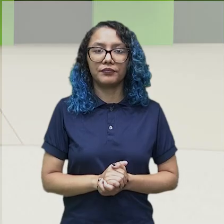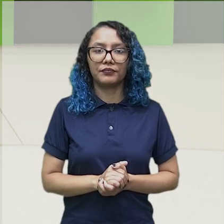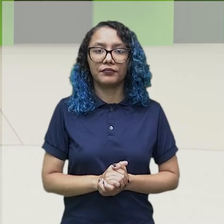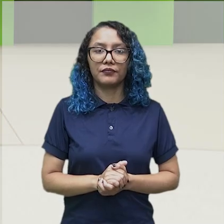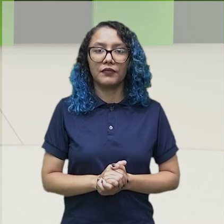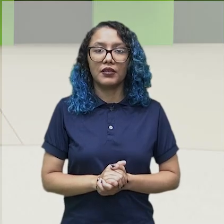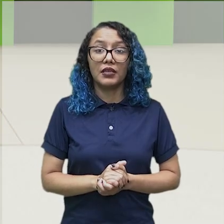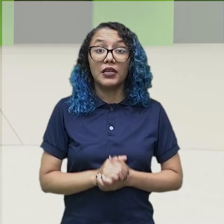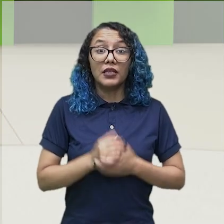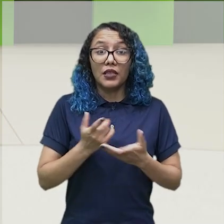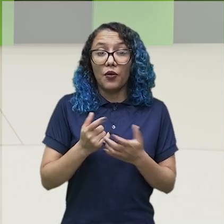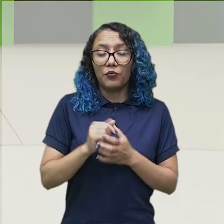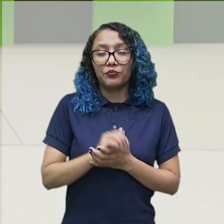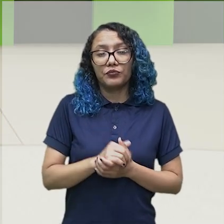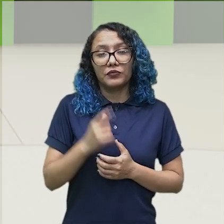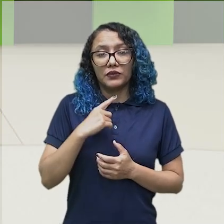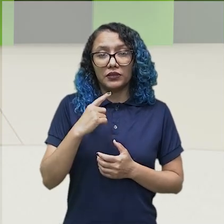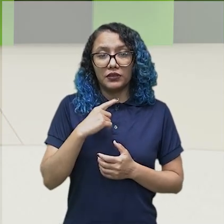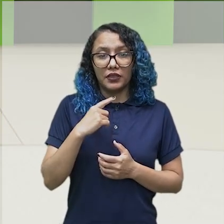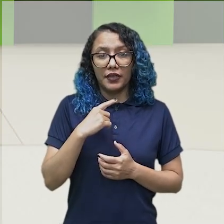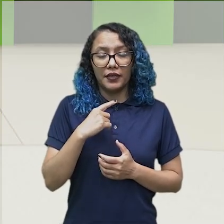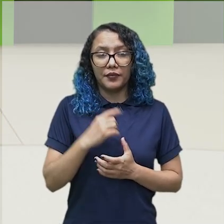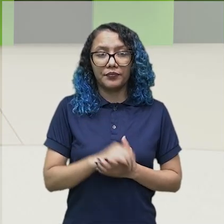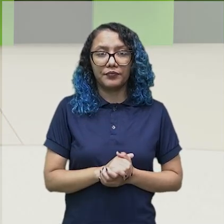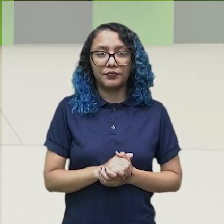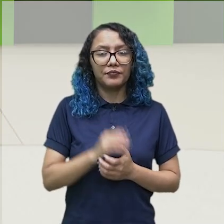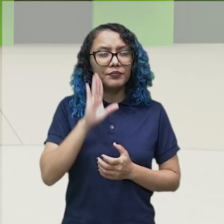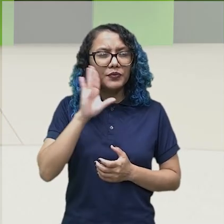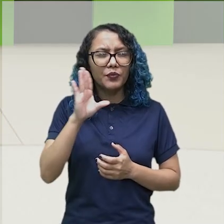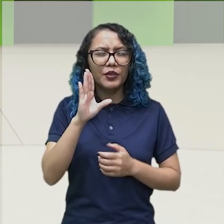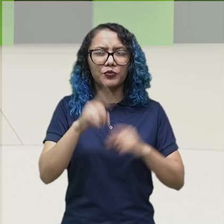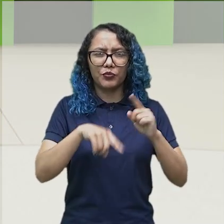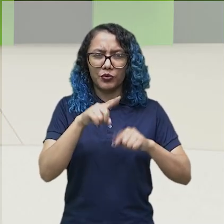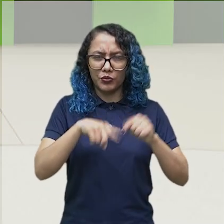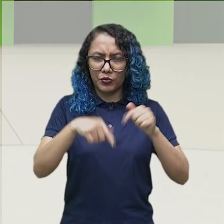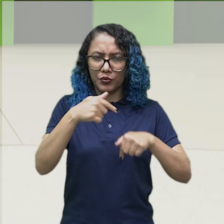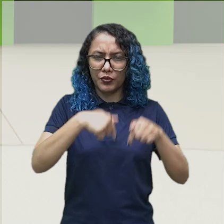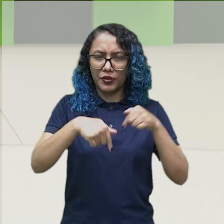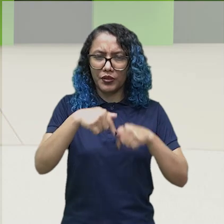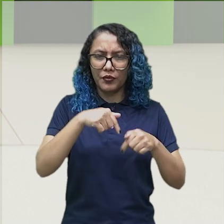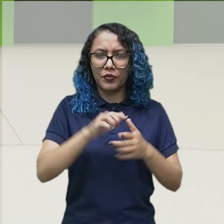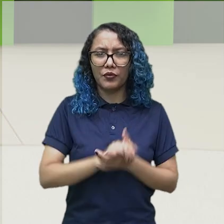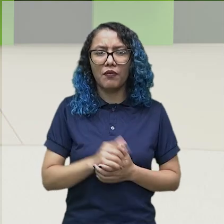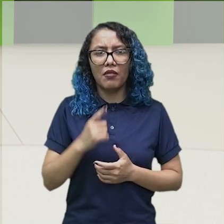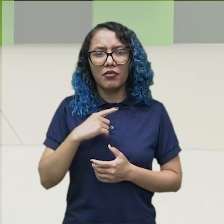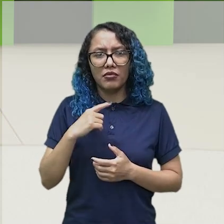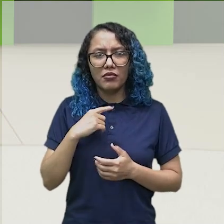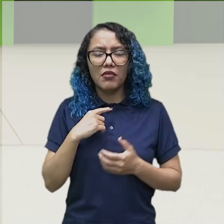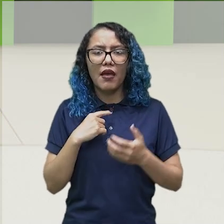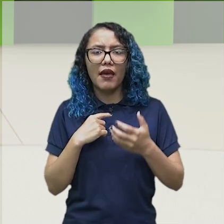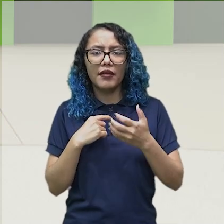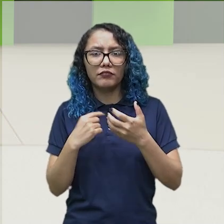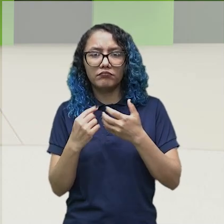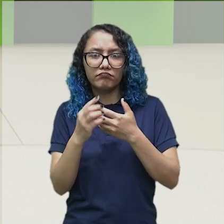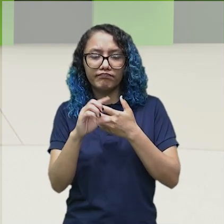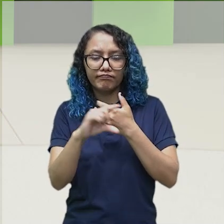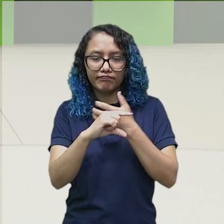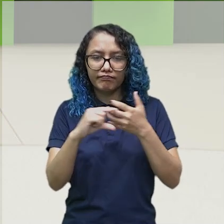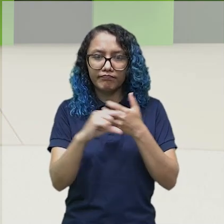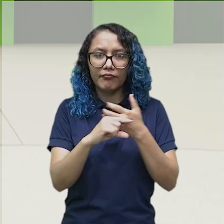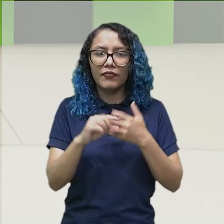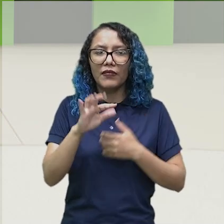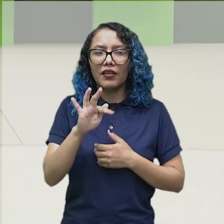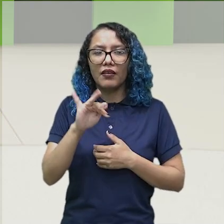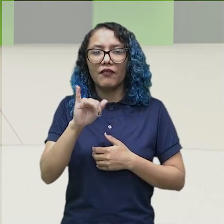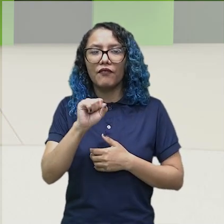do produto nos rótulos, principalmente aí nos produtos químicos, né, que é chamada de ficha de informação de segurança desse